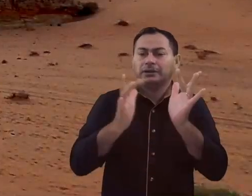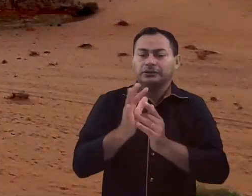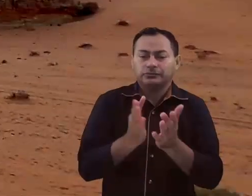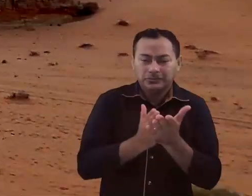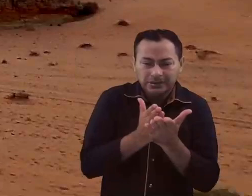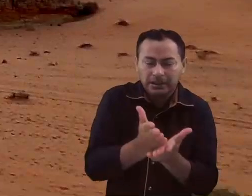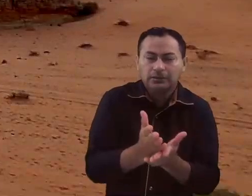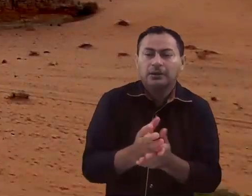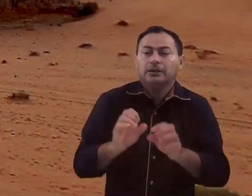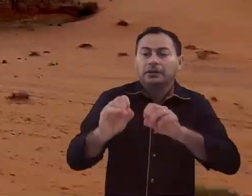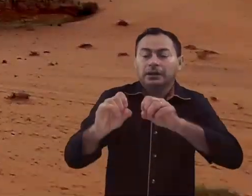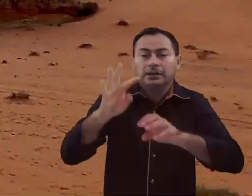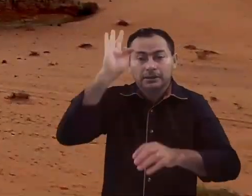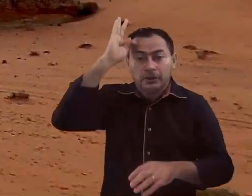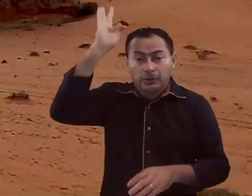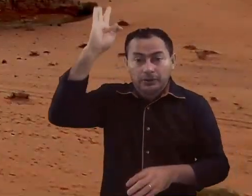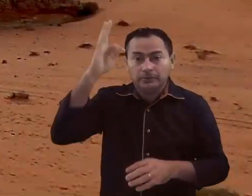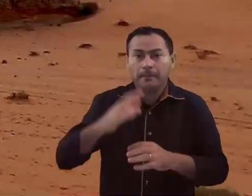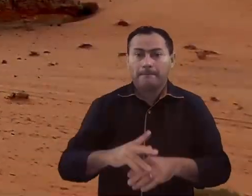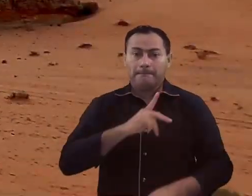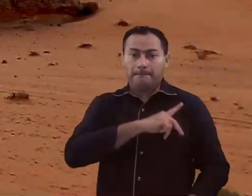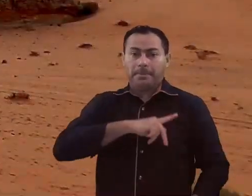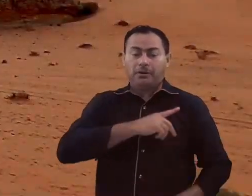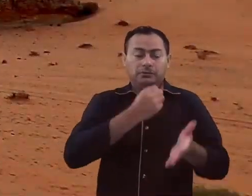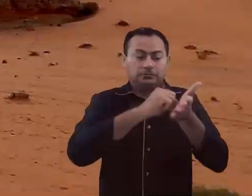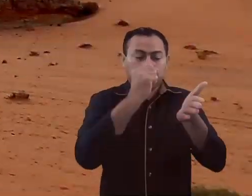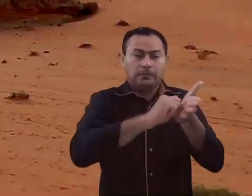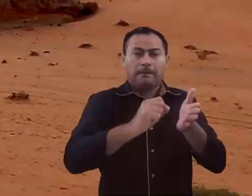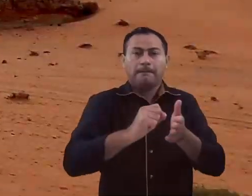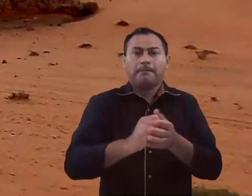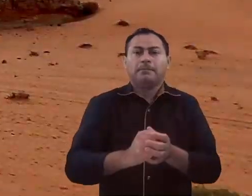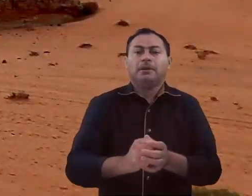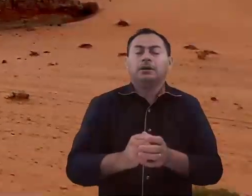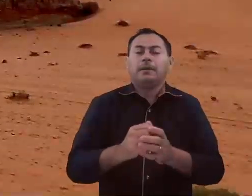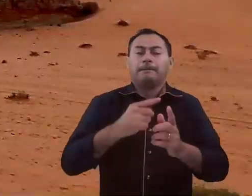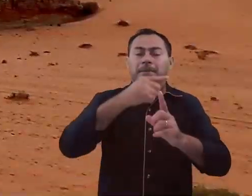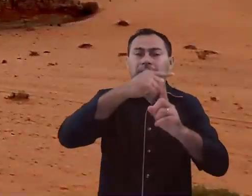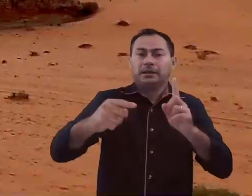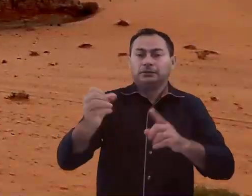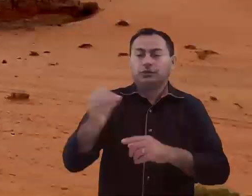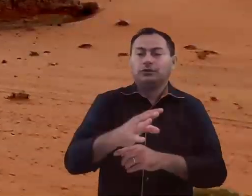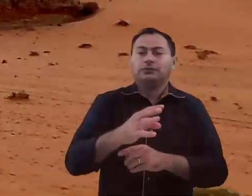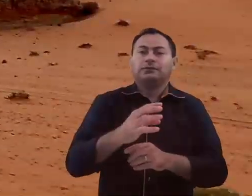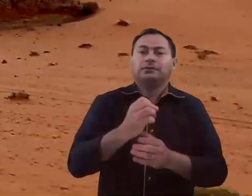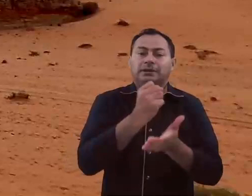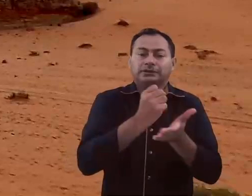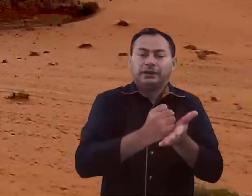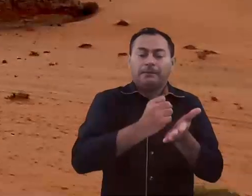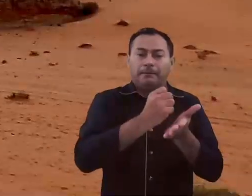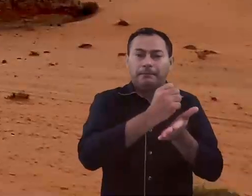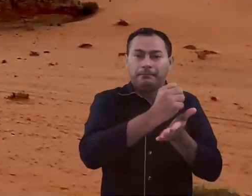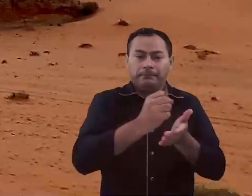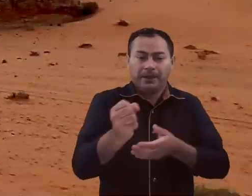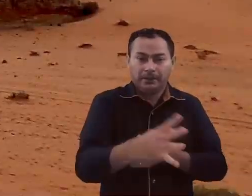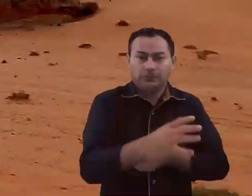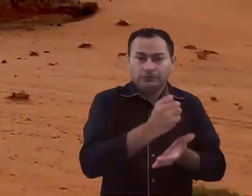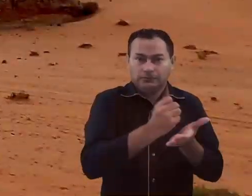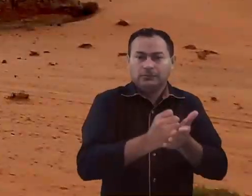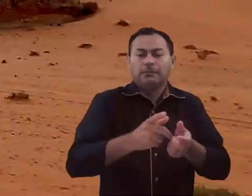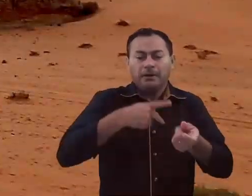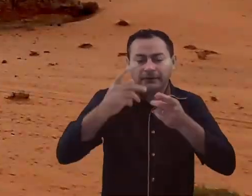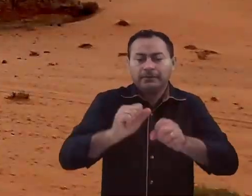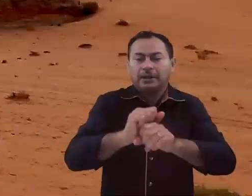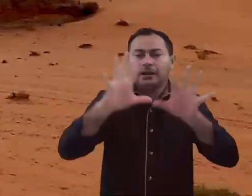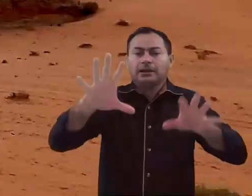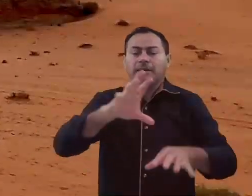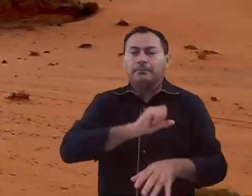ressurreto ensinou teologia o suficiente para que Paulo escrevesse metade do Novo Testamento mais tarde, mas também deixou bem claro que